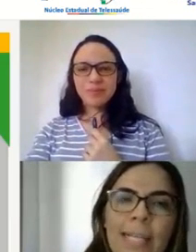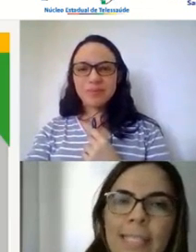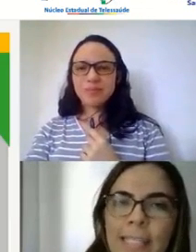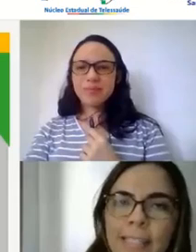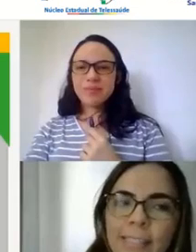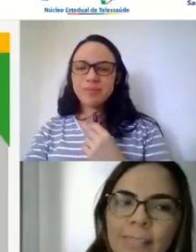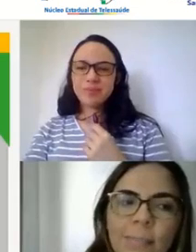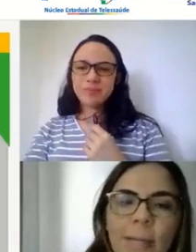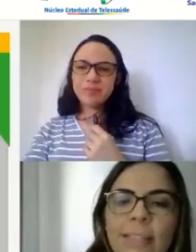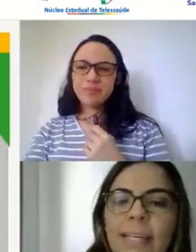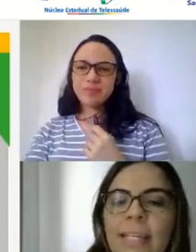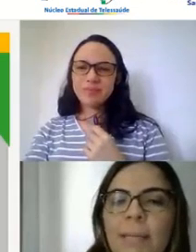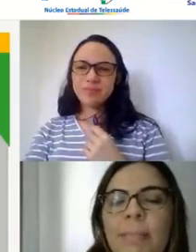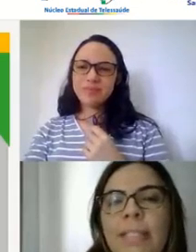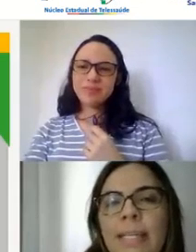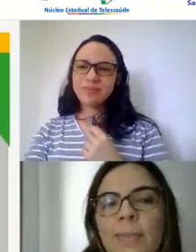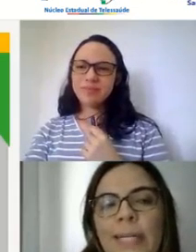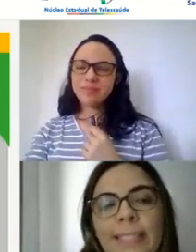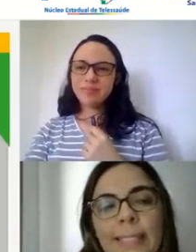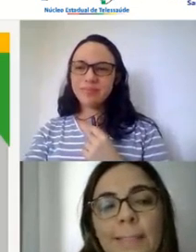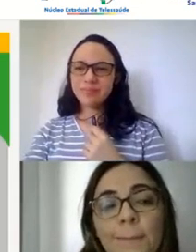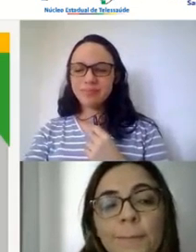de educação